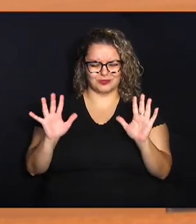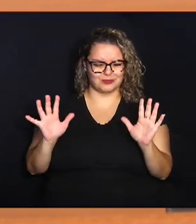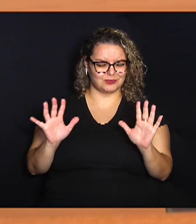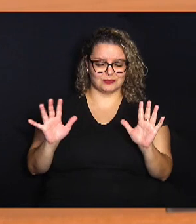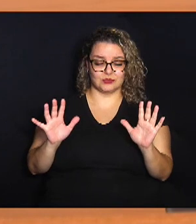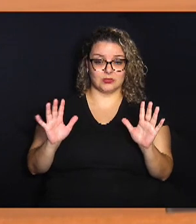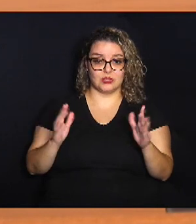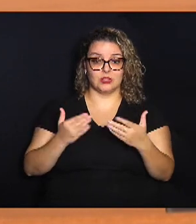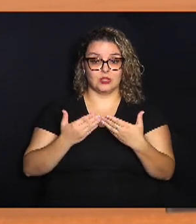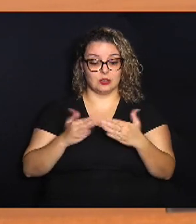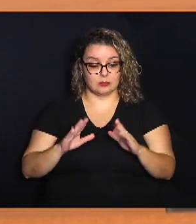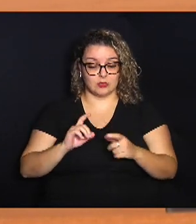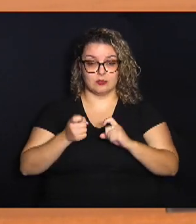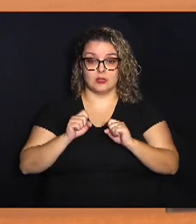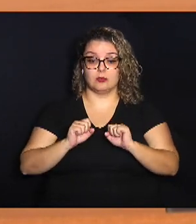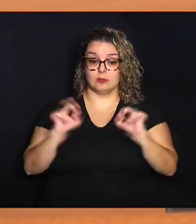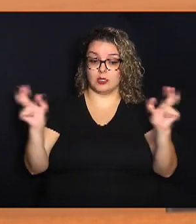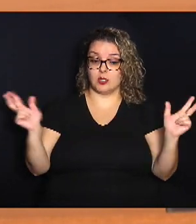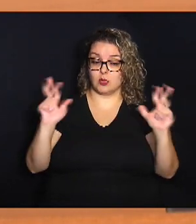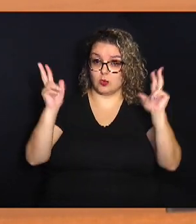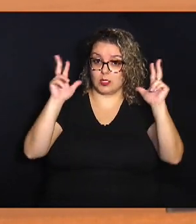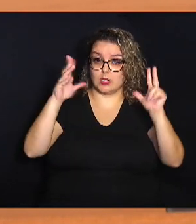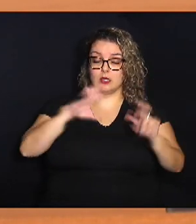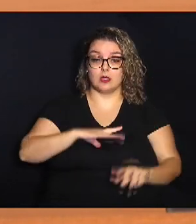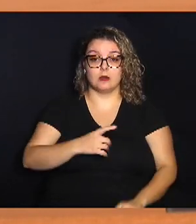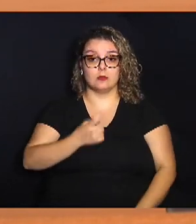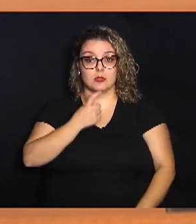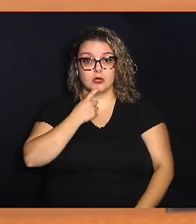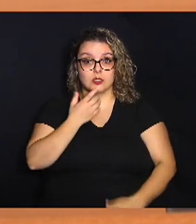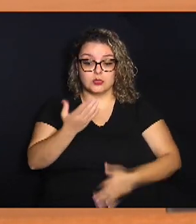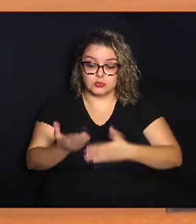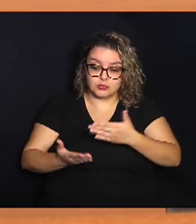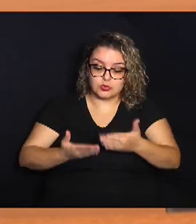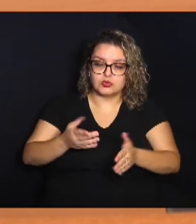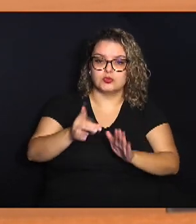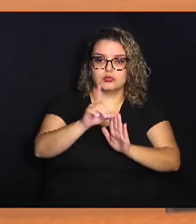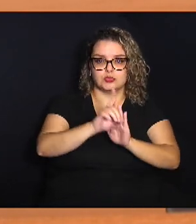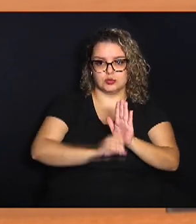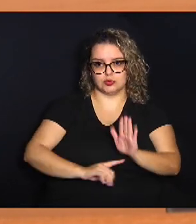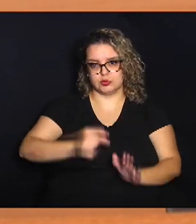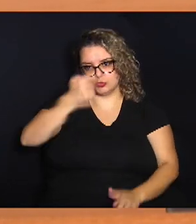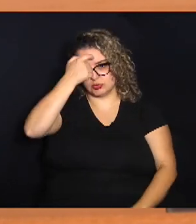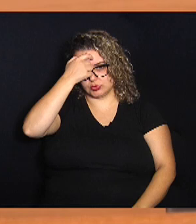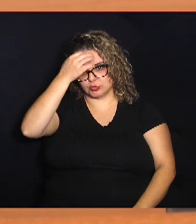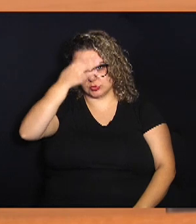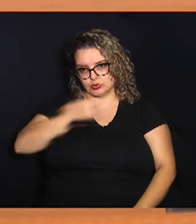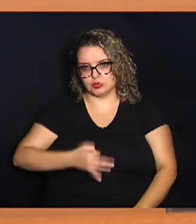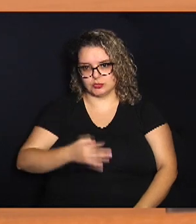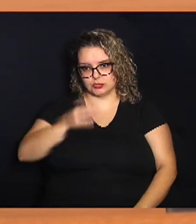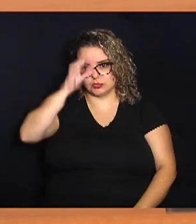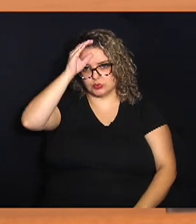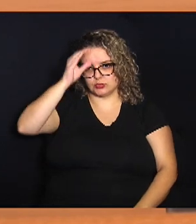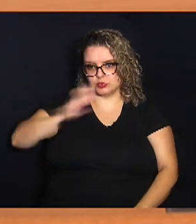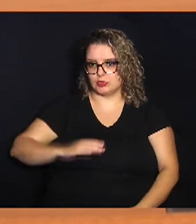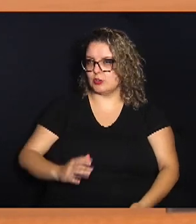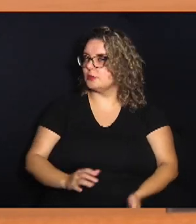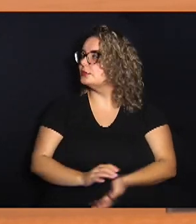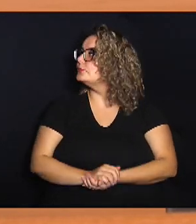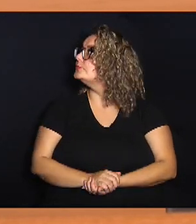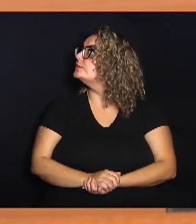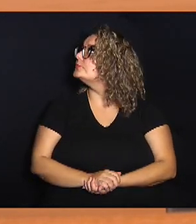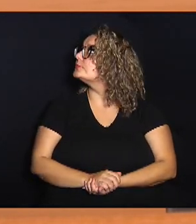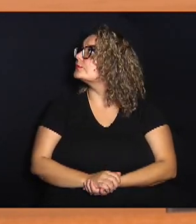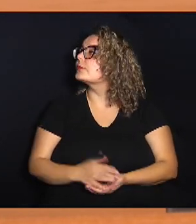a atenção para que Campinas consiga preservar os direitos dos cidadãos. Que hoje os